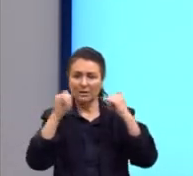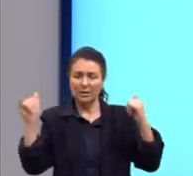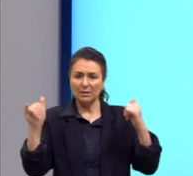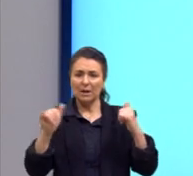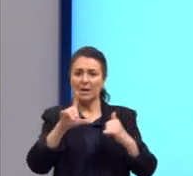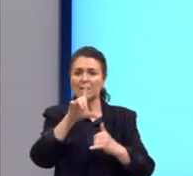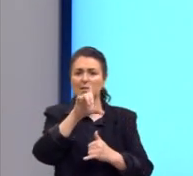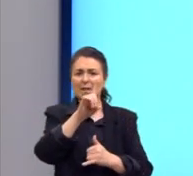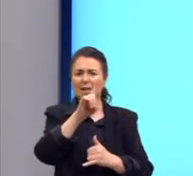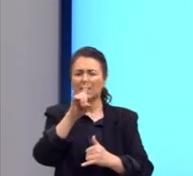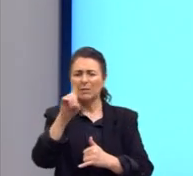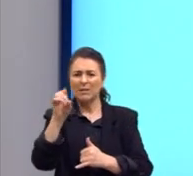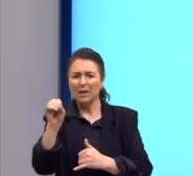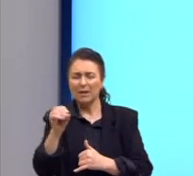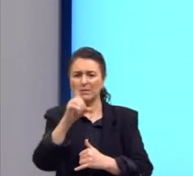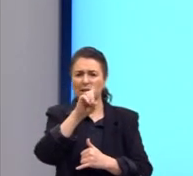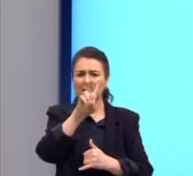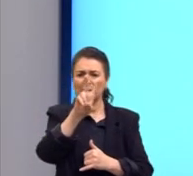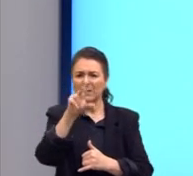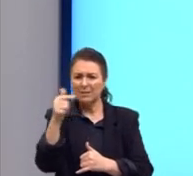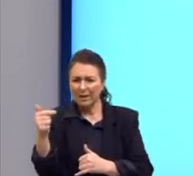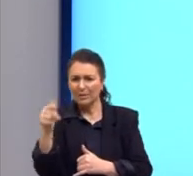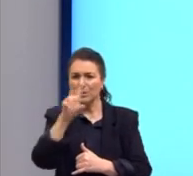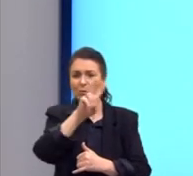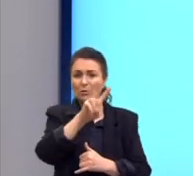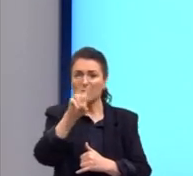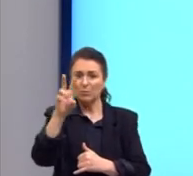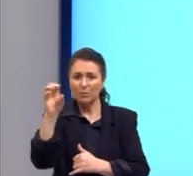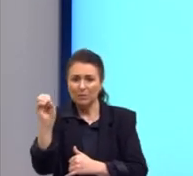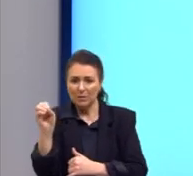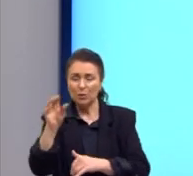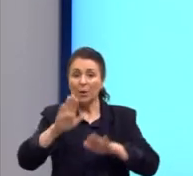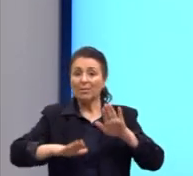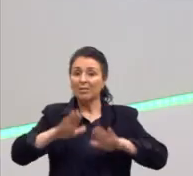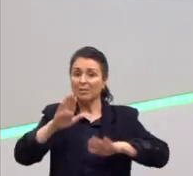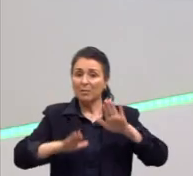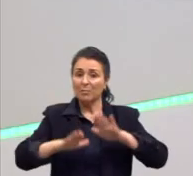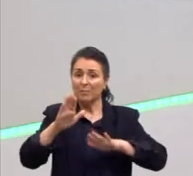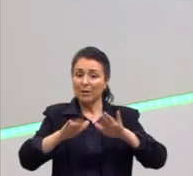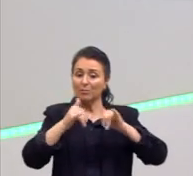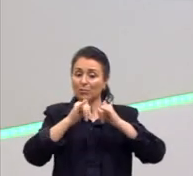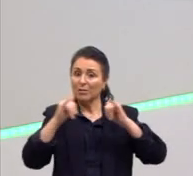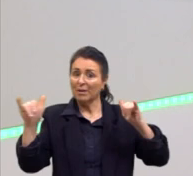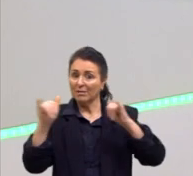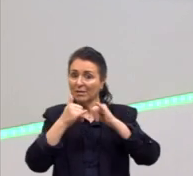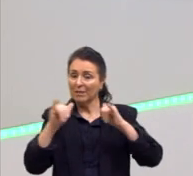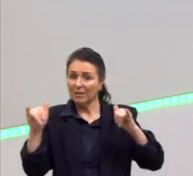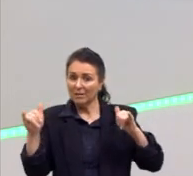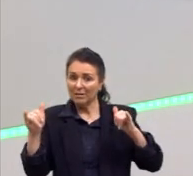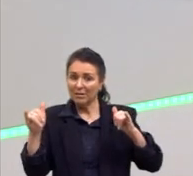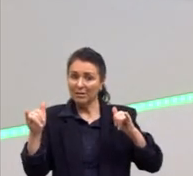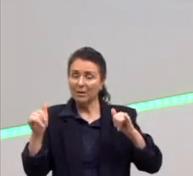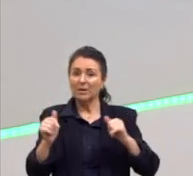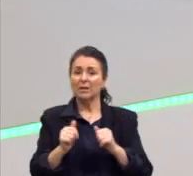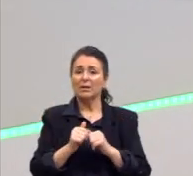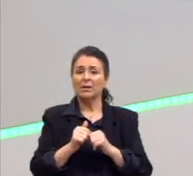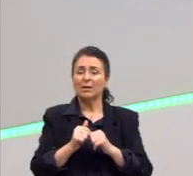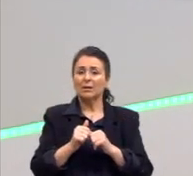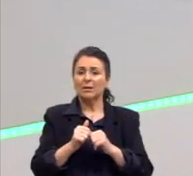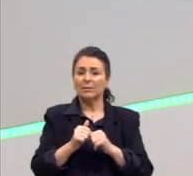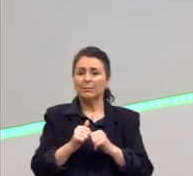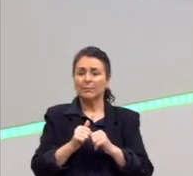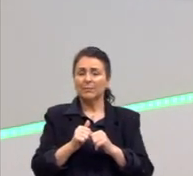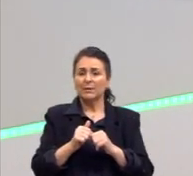110 127 é 220 né Depende de da rede elétrica tá se a gente desconsiderar